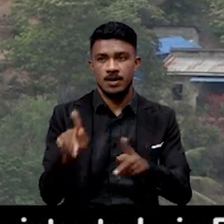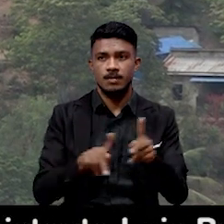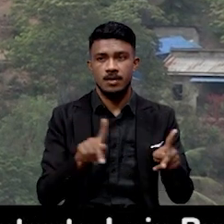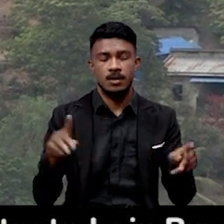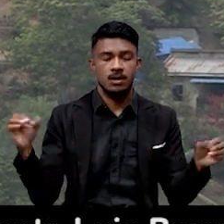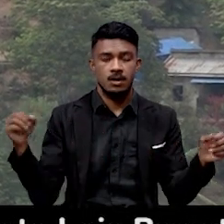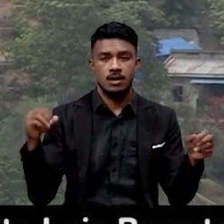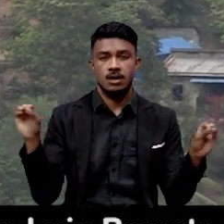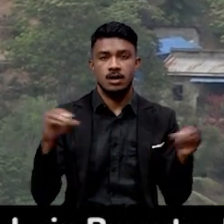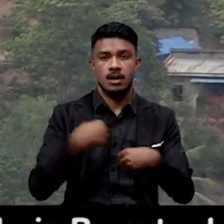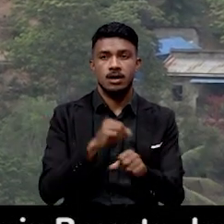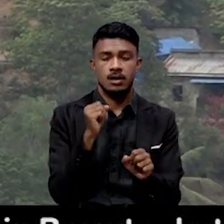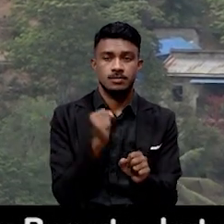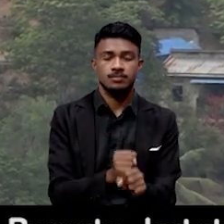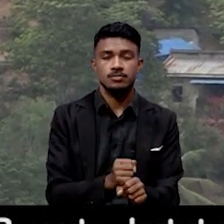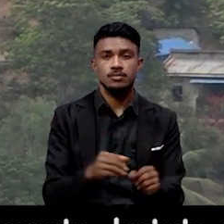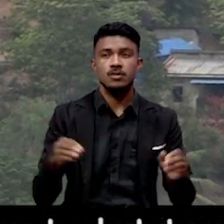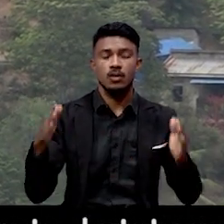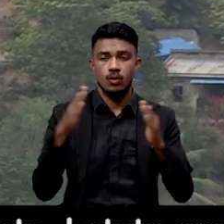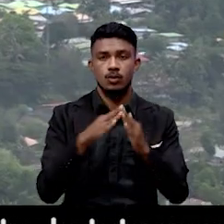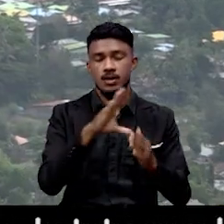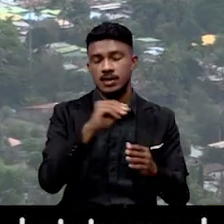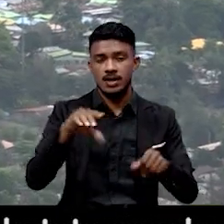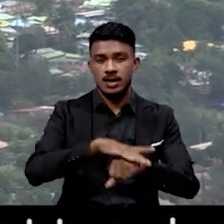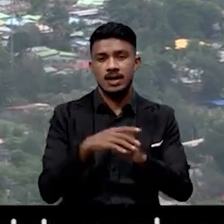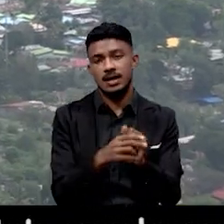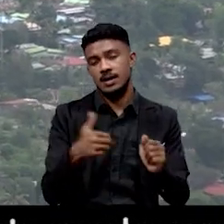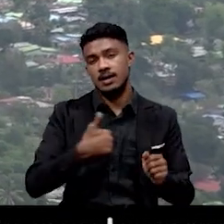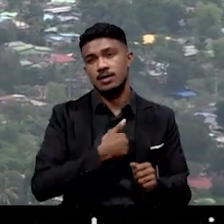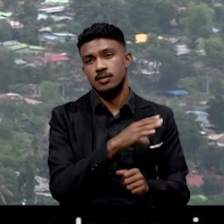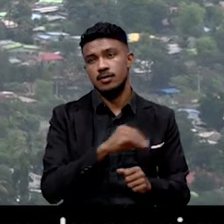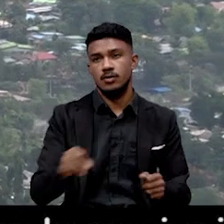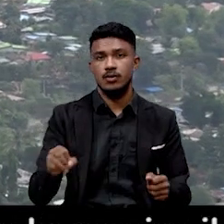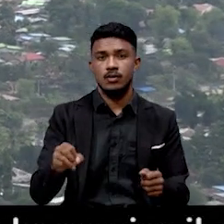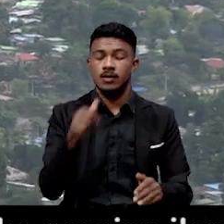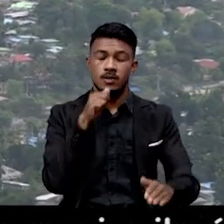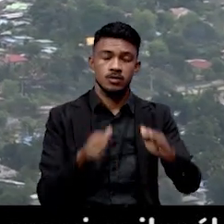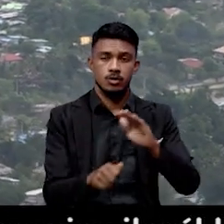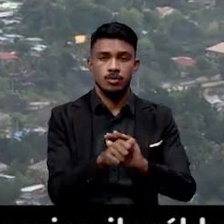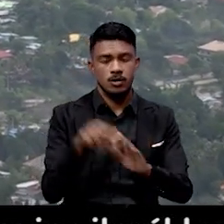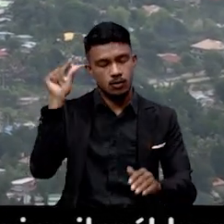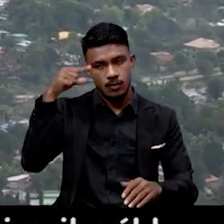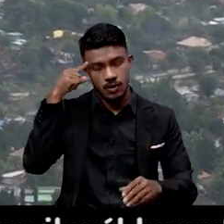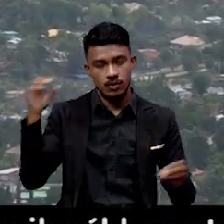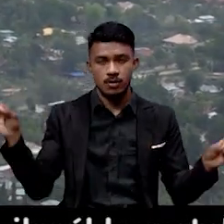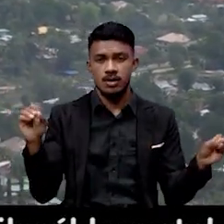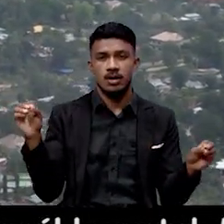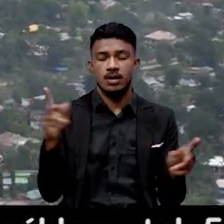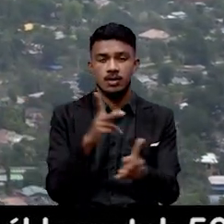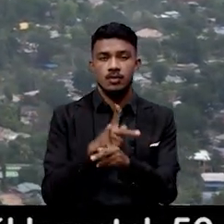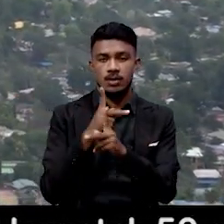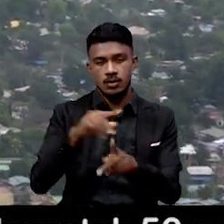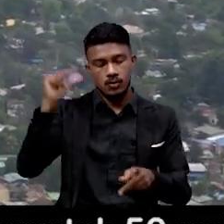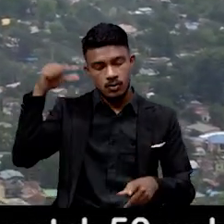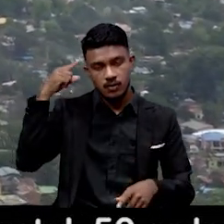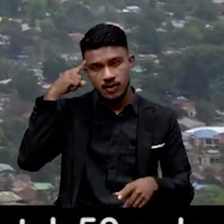tur ordem barak e herai privado no balu mos ocuparai ilegal neve governo la consegue controla. Tamba